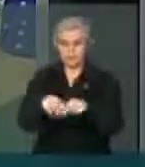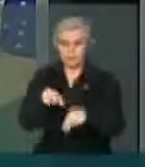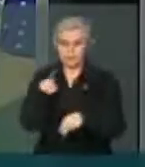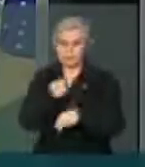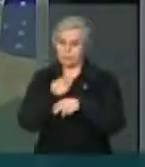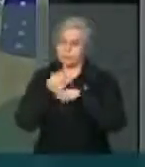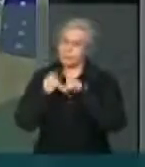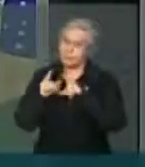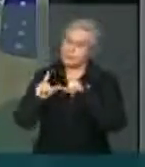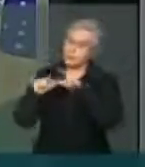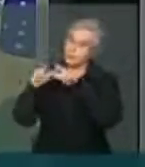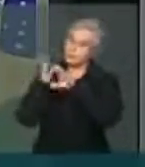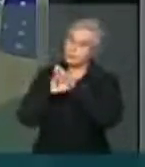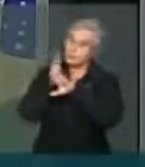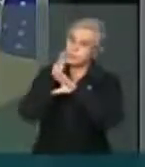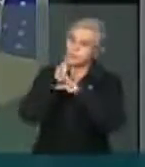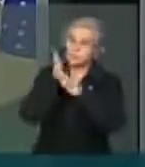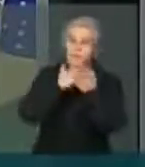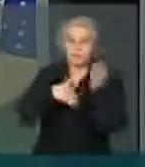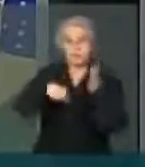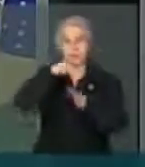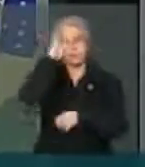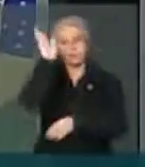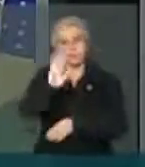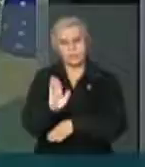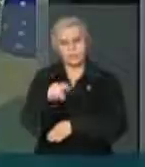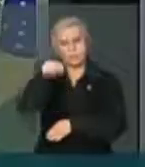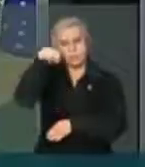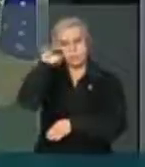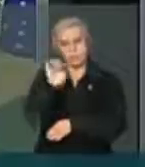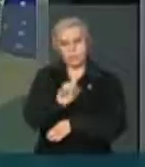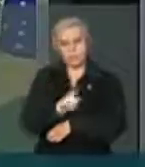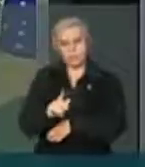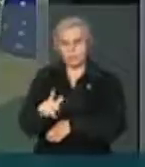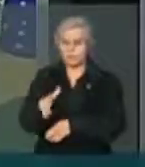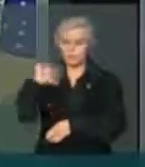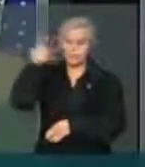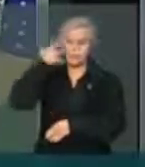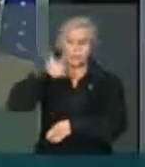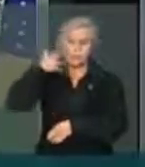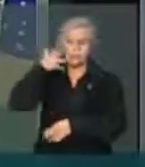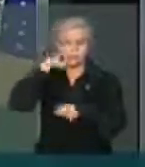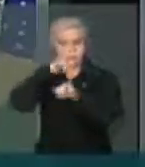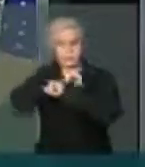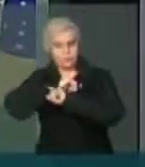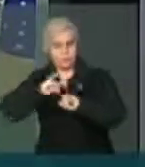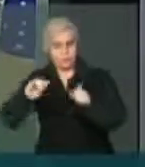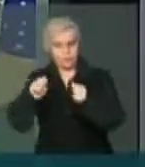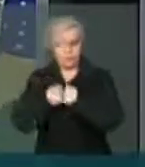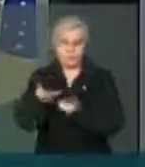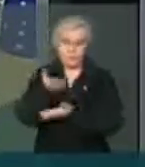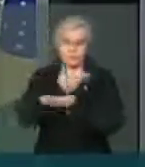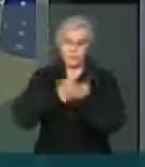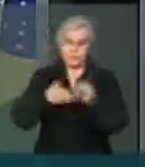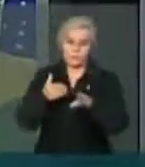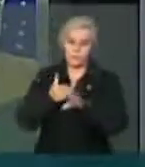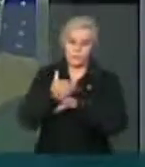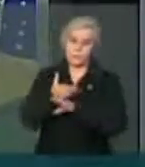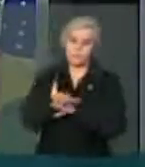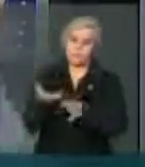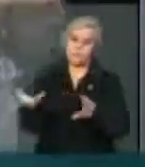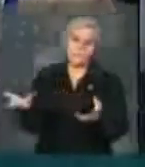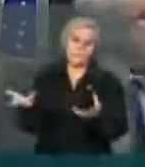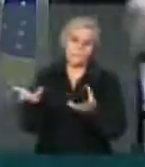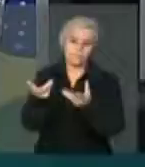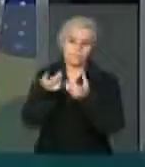percorremos o Brasil de norte a sul, fazendo comícios, concentrações, palestras memoráveis,